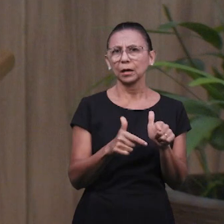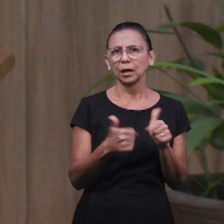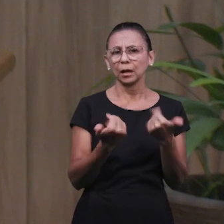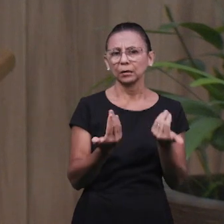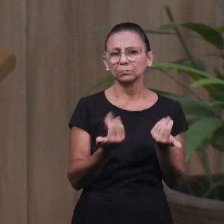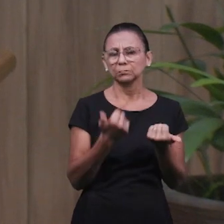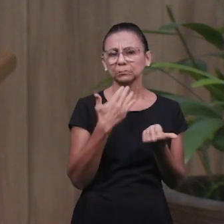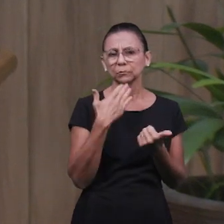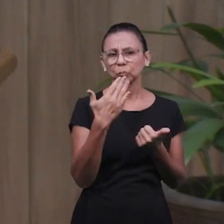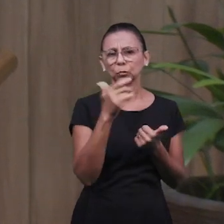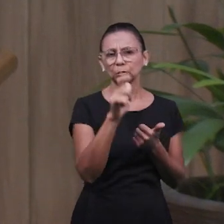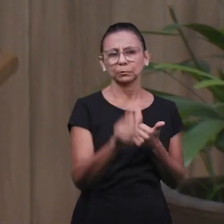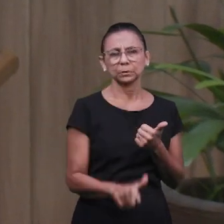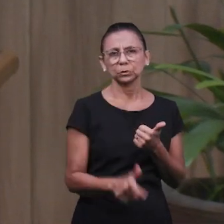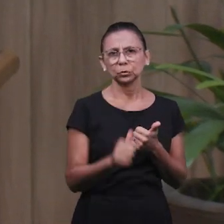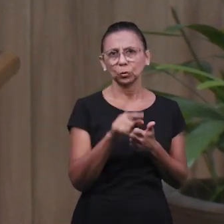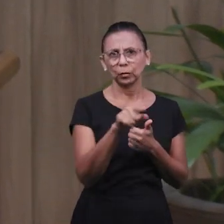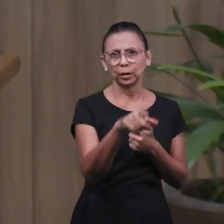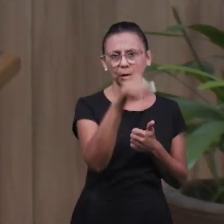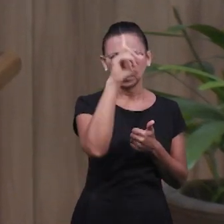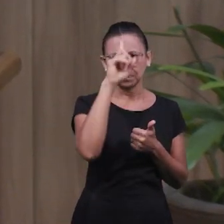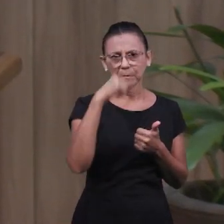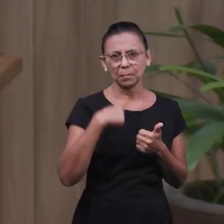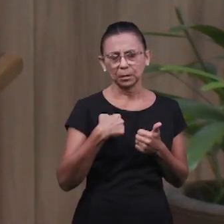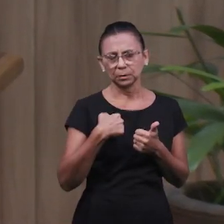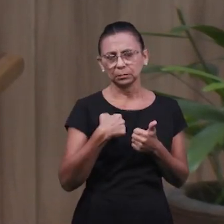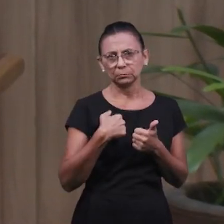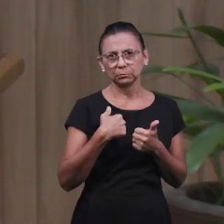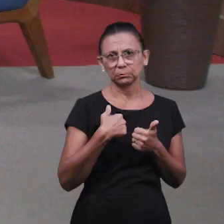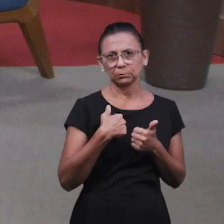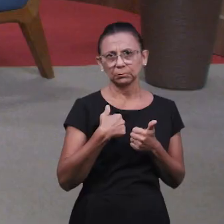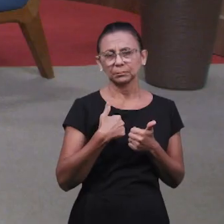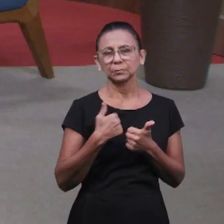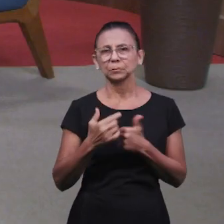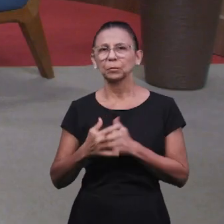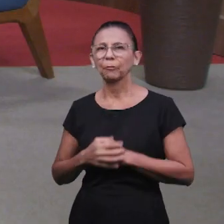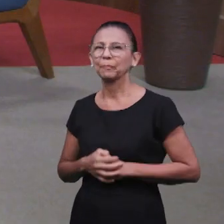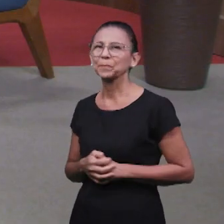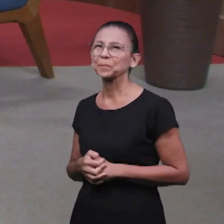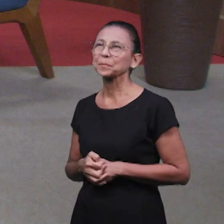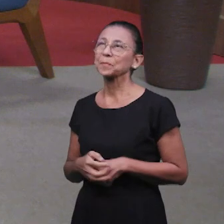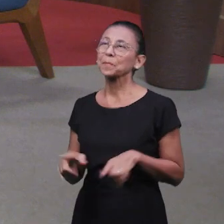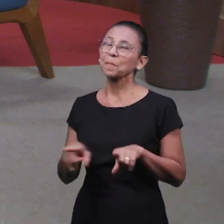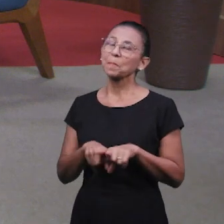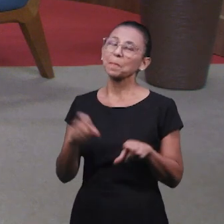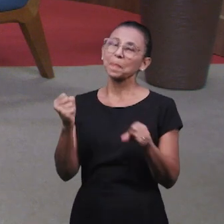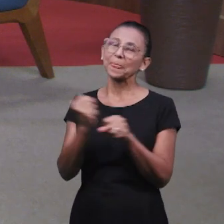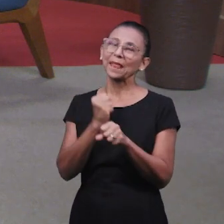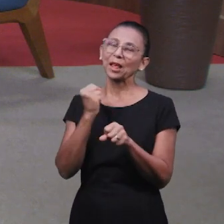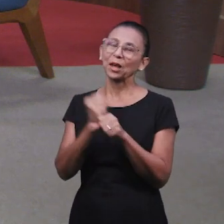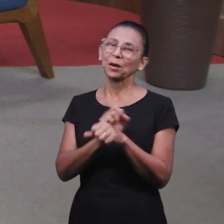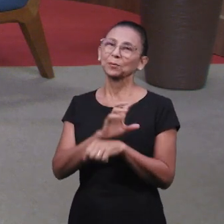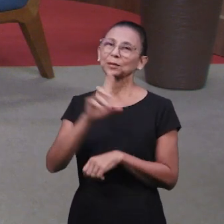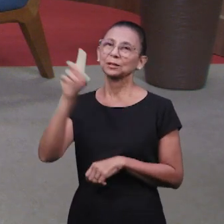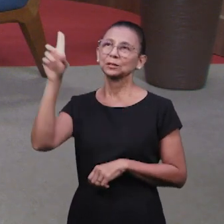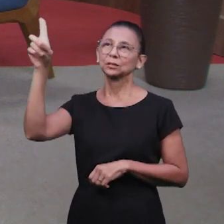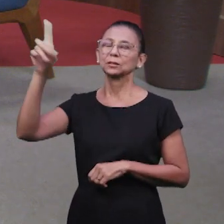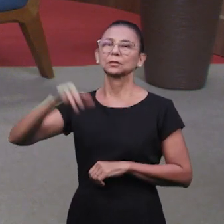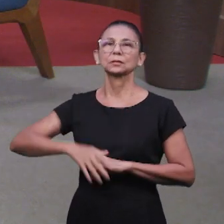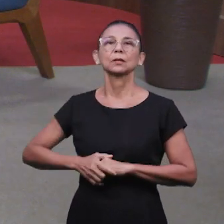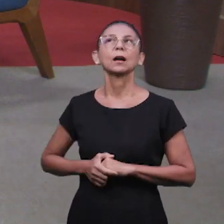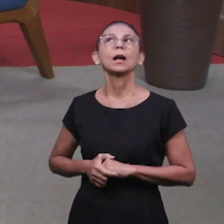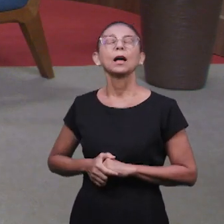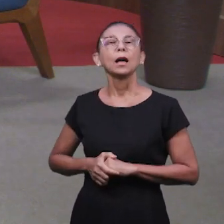alguém e para realizar tarefas definidas por ele. Assim é em relação à obra de